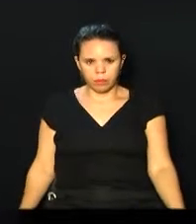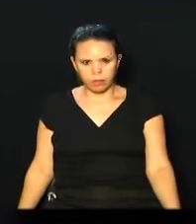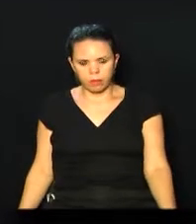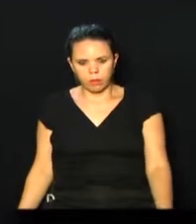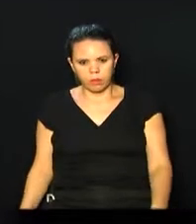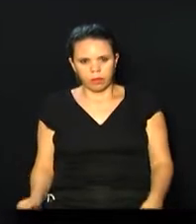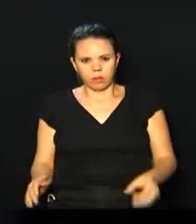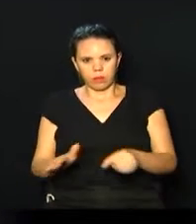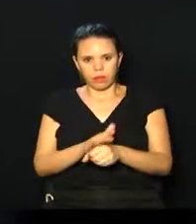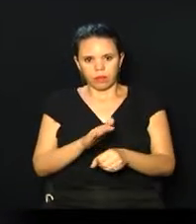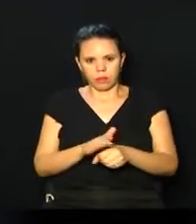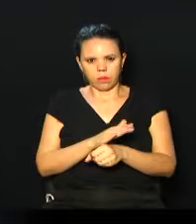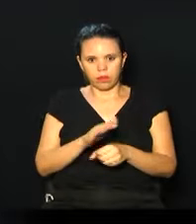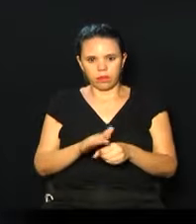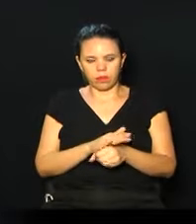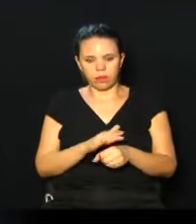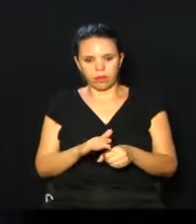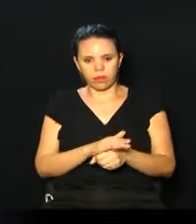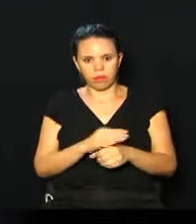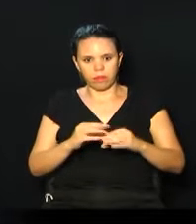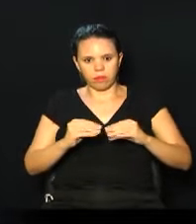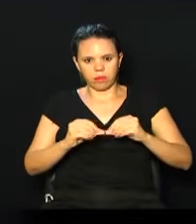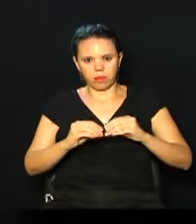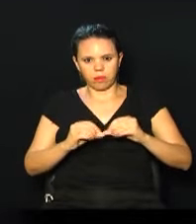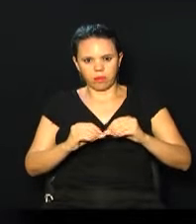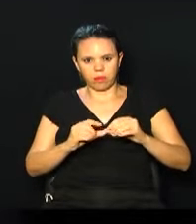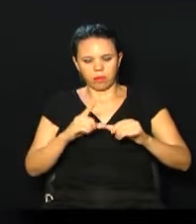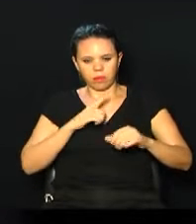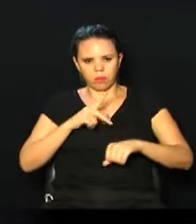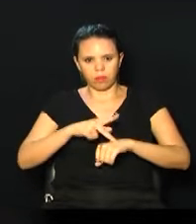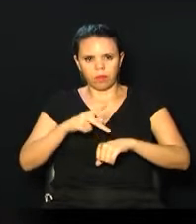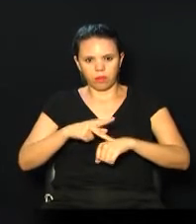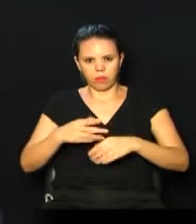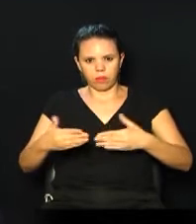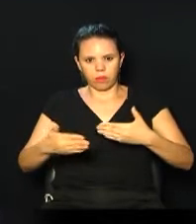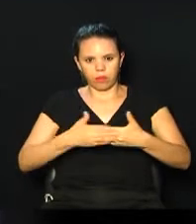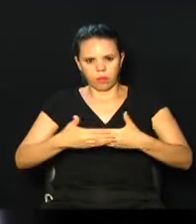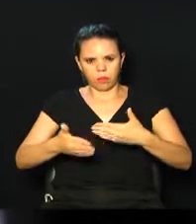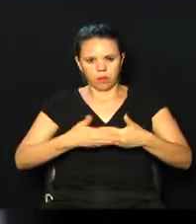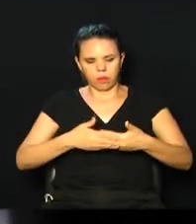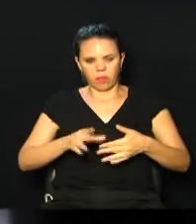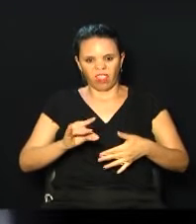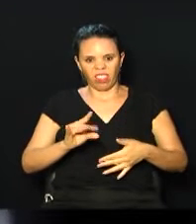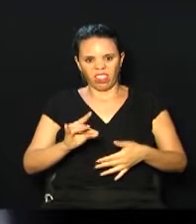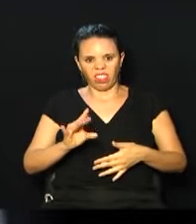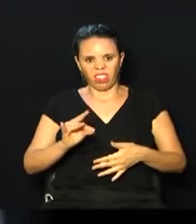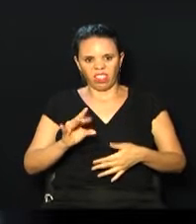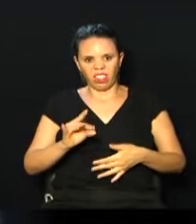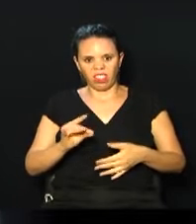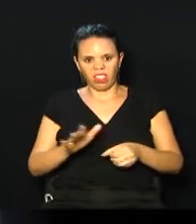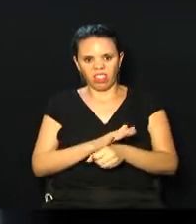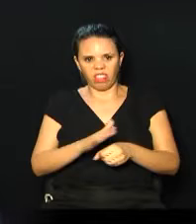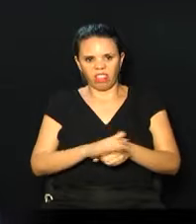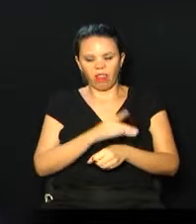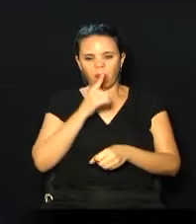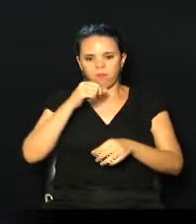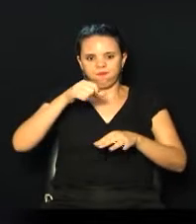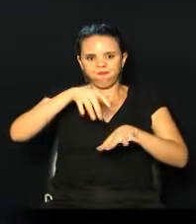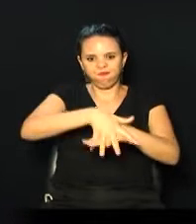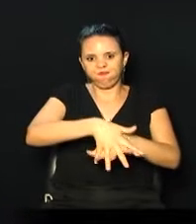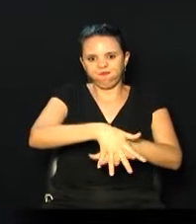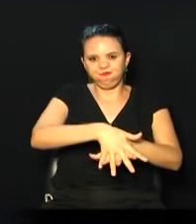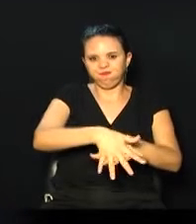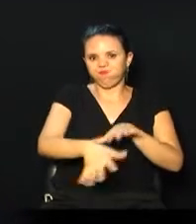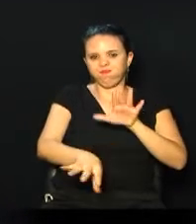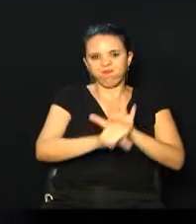sedimentação, aquela massa que existe entre uma pedra e outra, ela já estaria completamente solidificada, não permite que